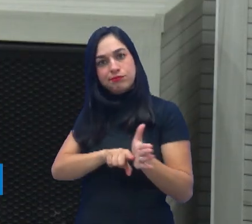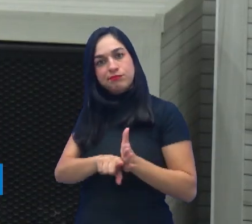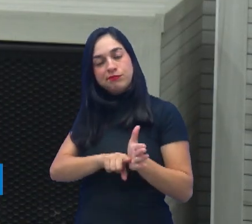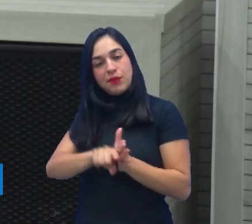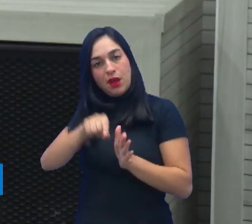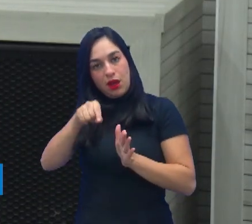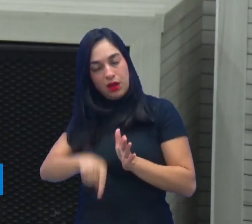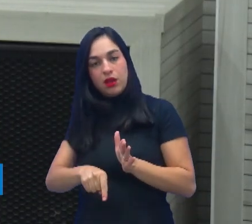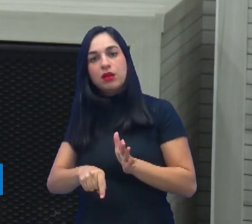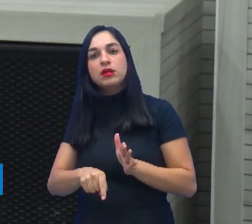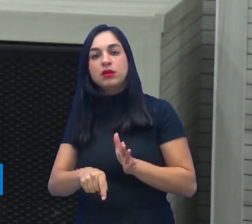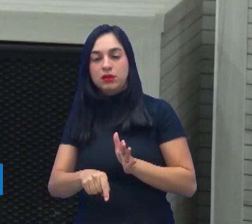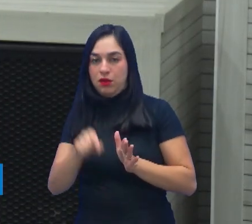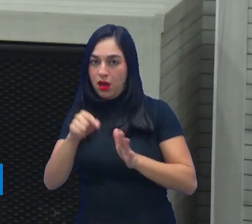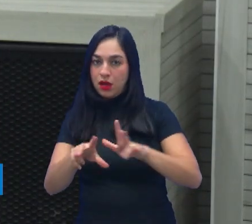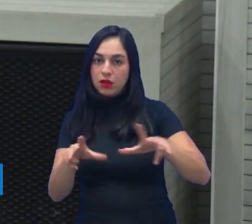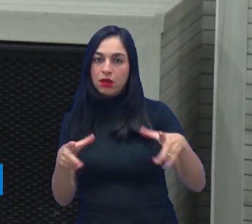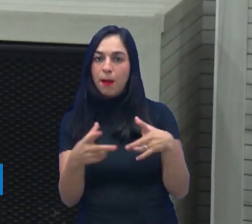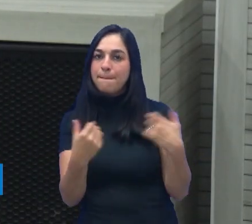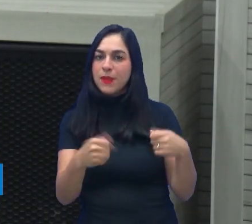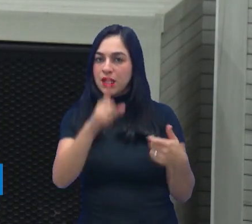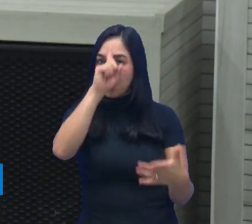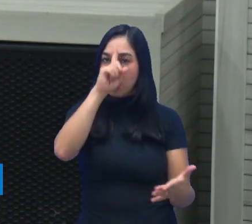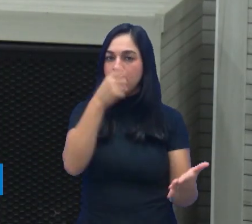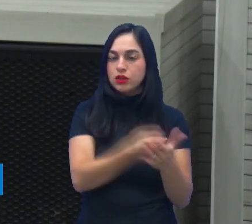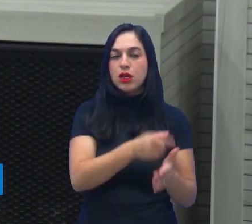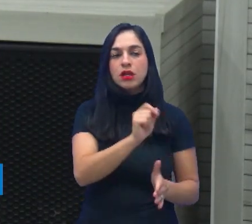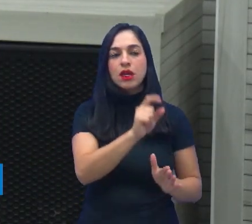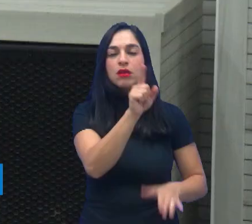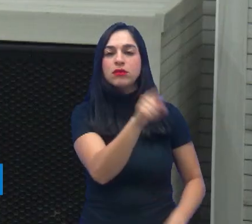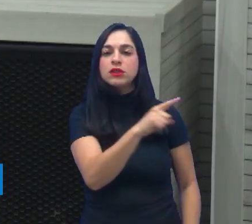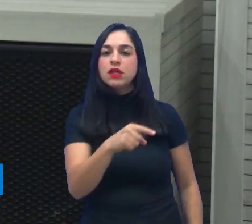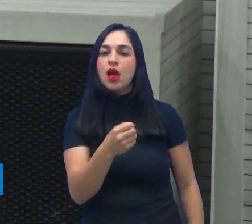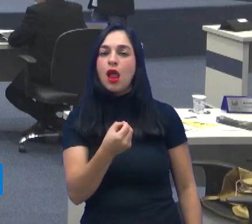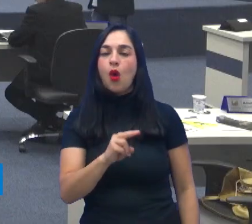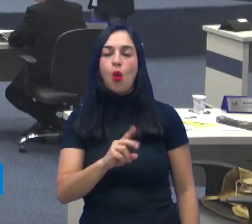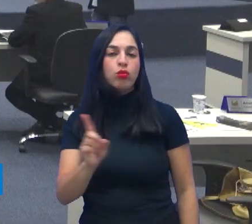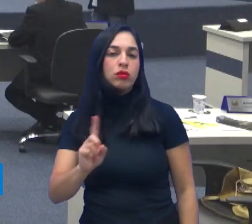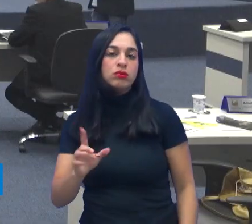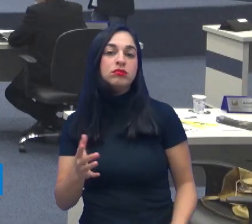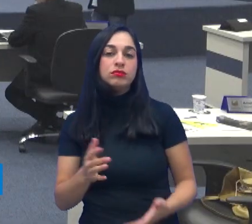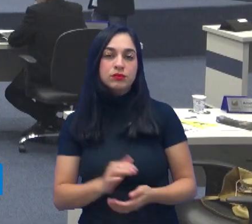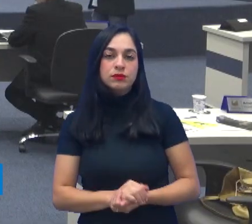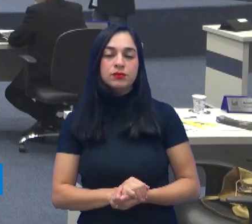determinar quem tem ou não ter a isenção de impostos na nossa cidade.